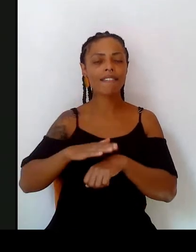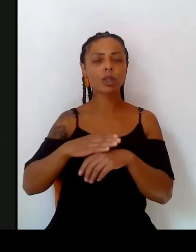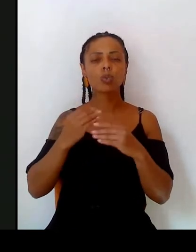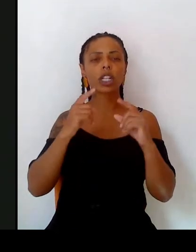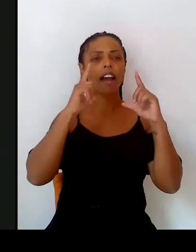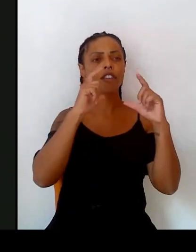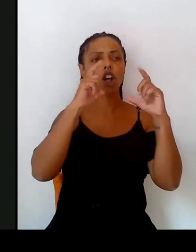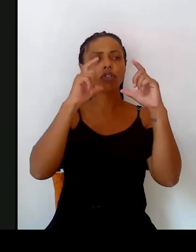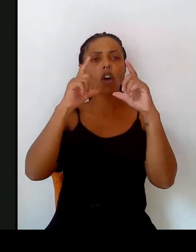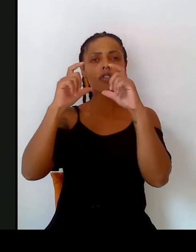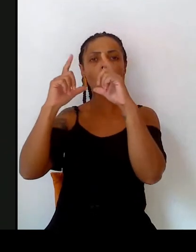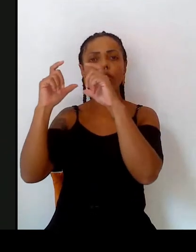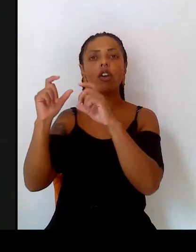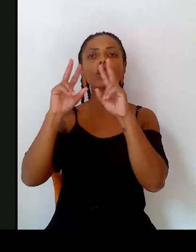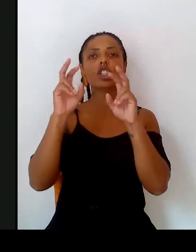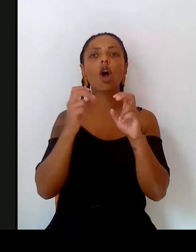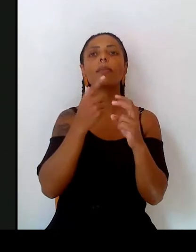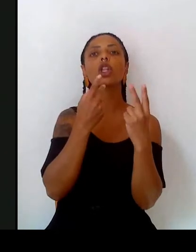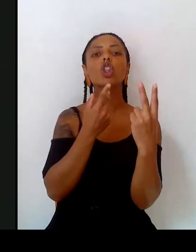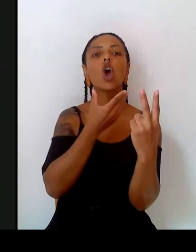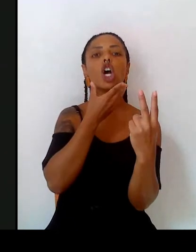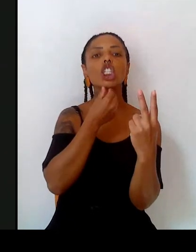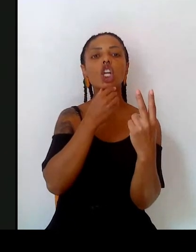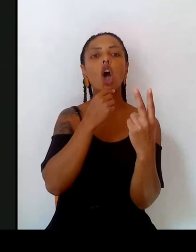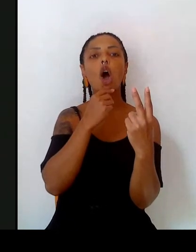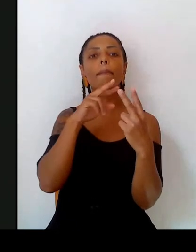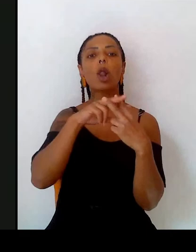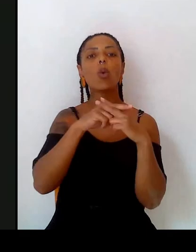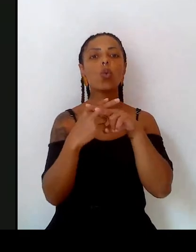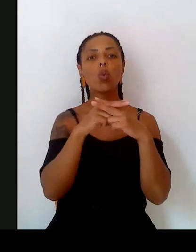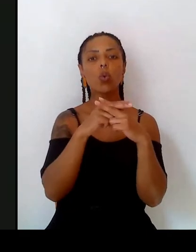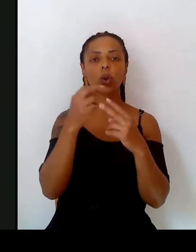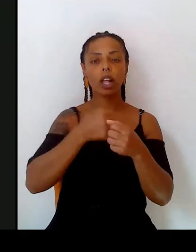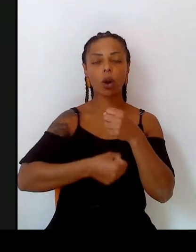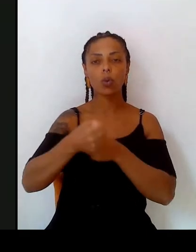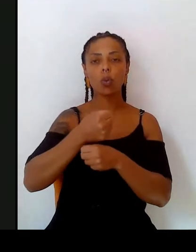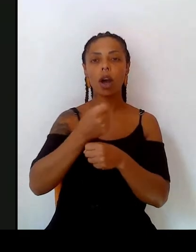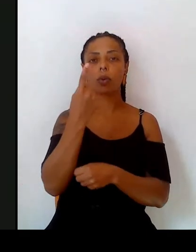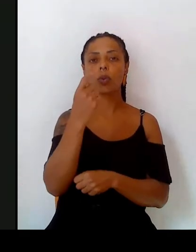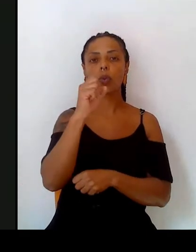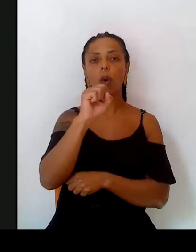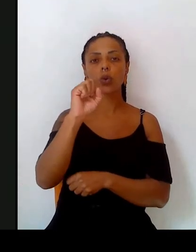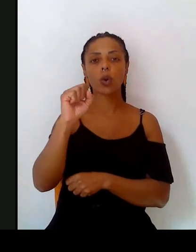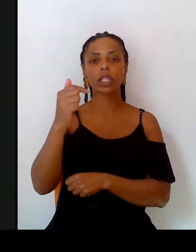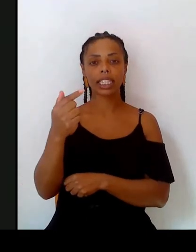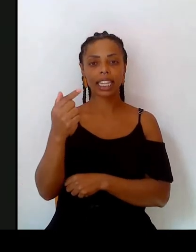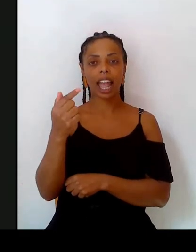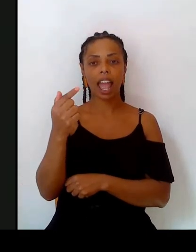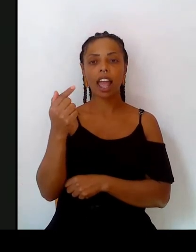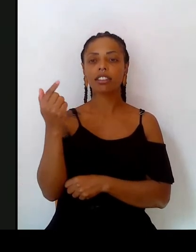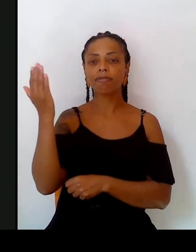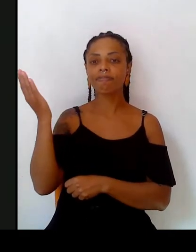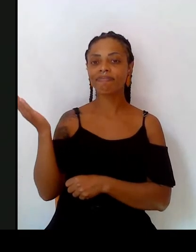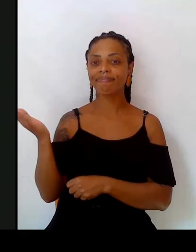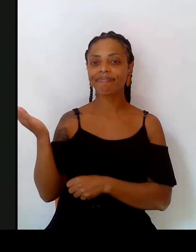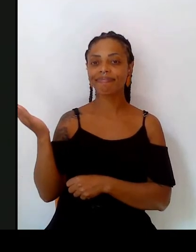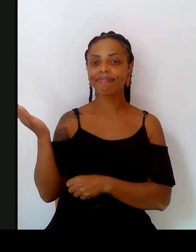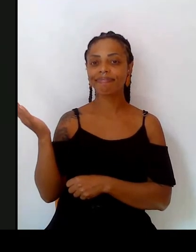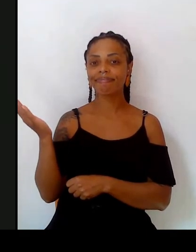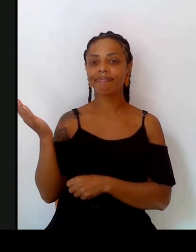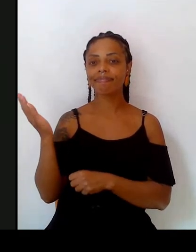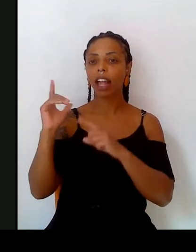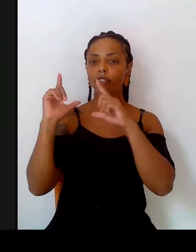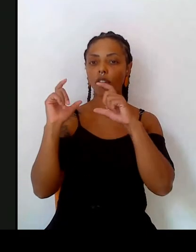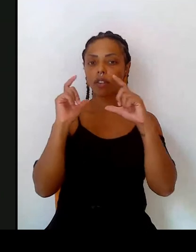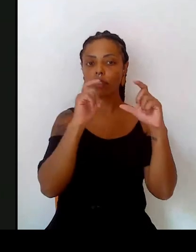lutando no ano de 1887 Essas são as fotografias produzidas